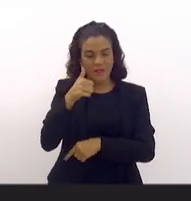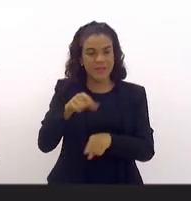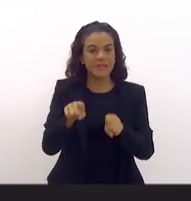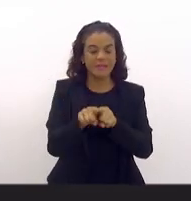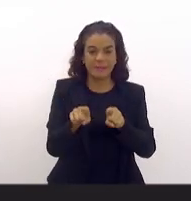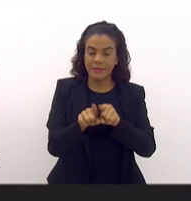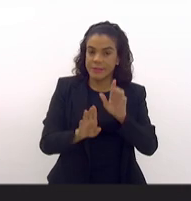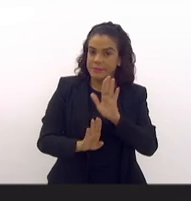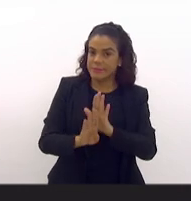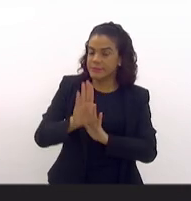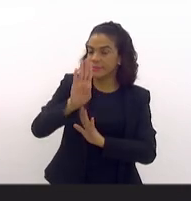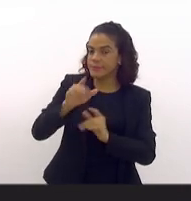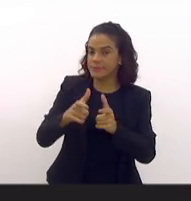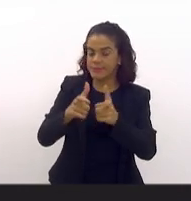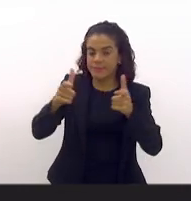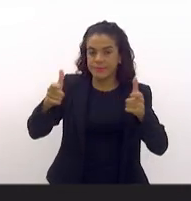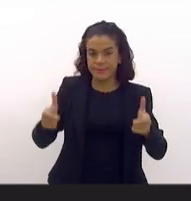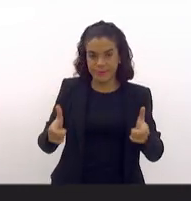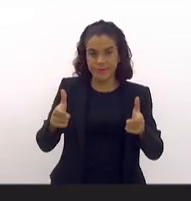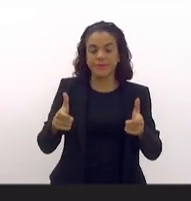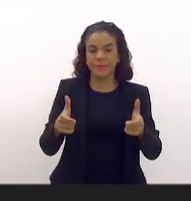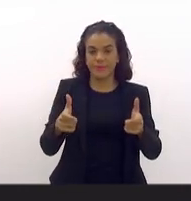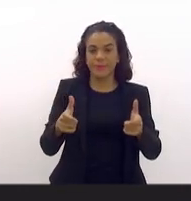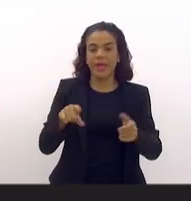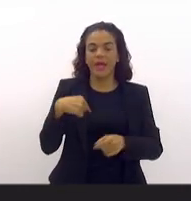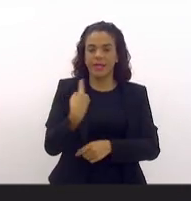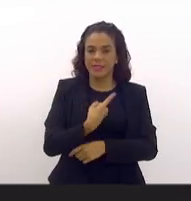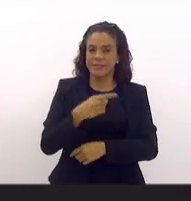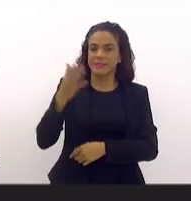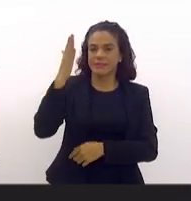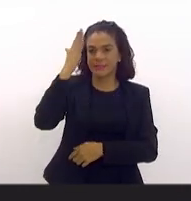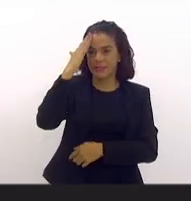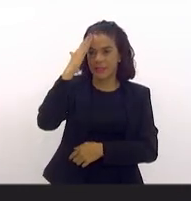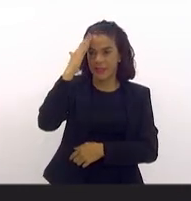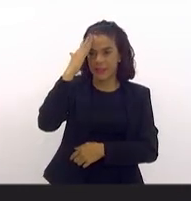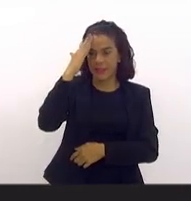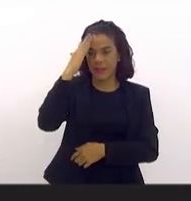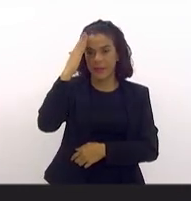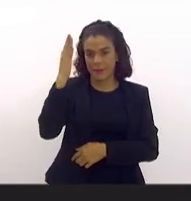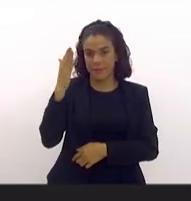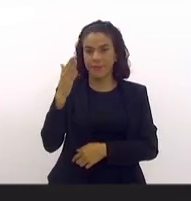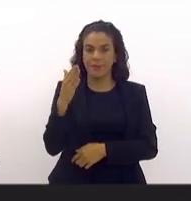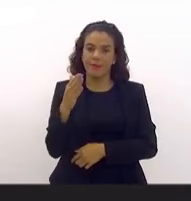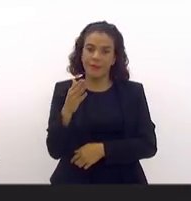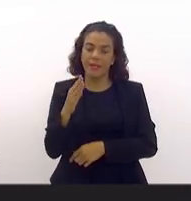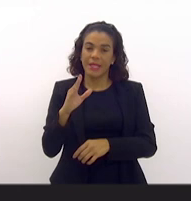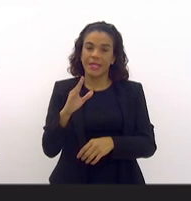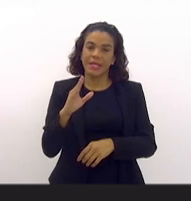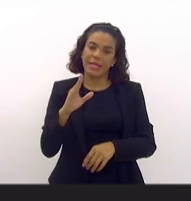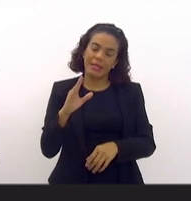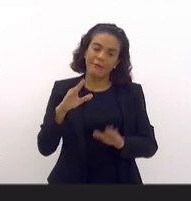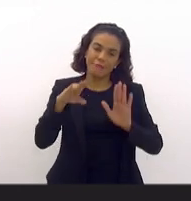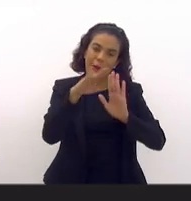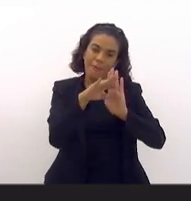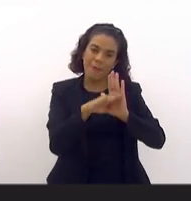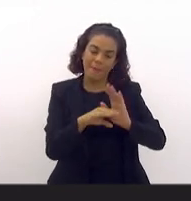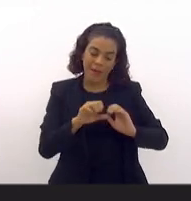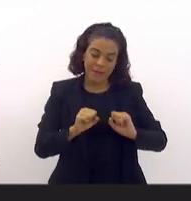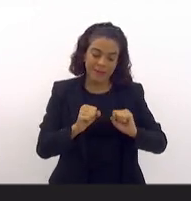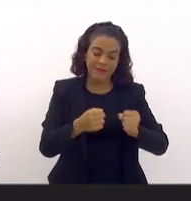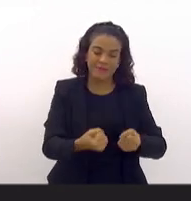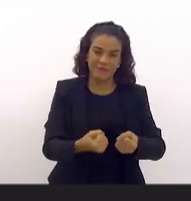um crescimento muito significativo. A gente sabe que a agenda de defesa e de direitos de